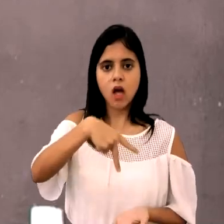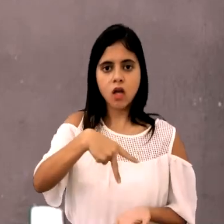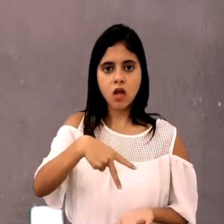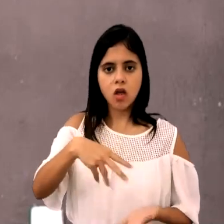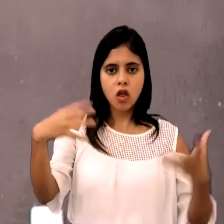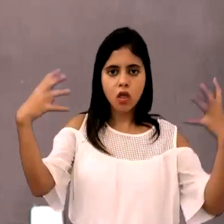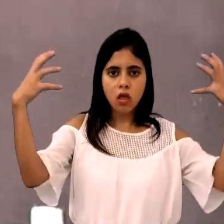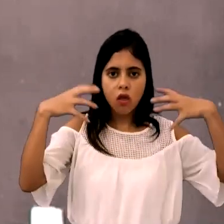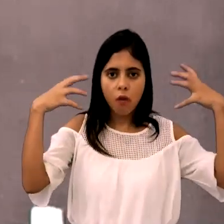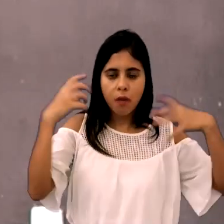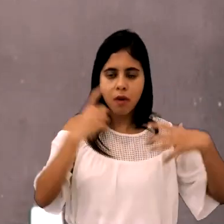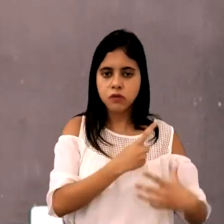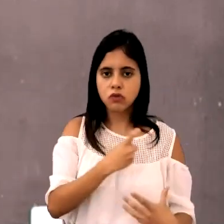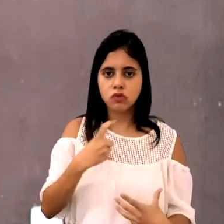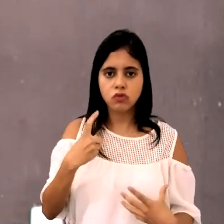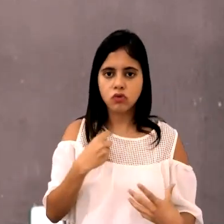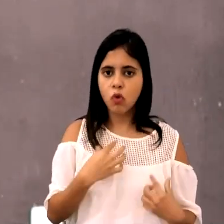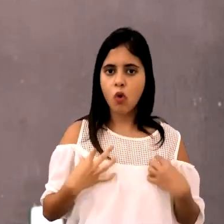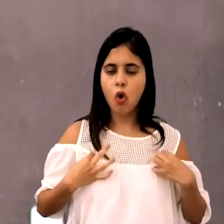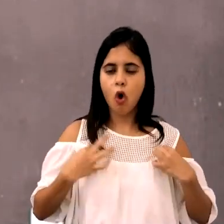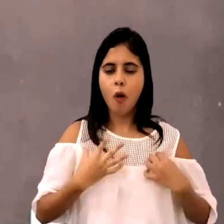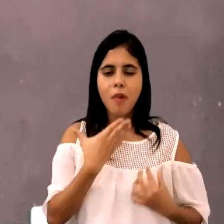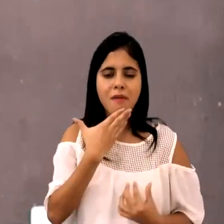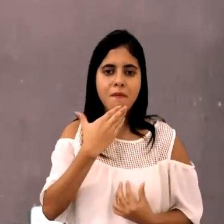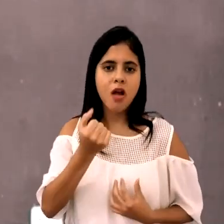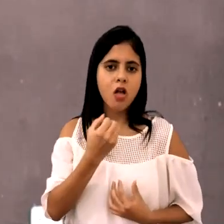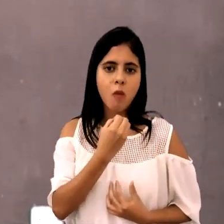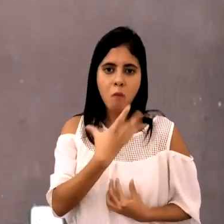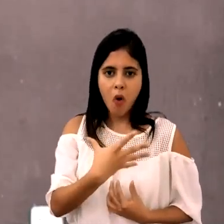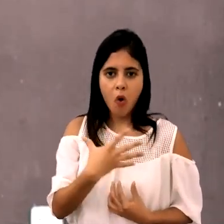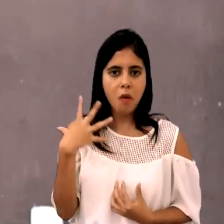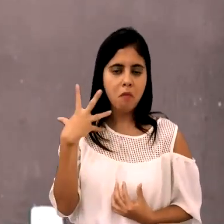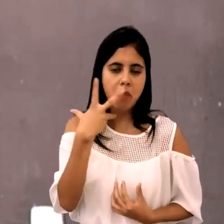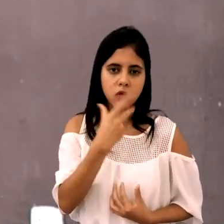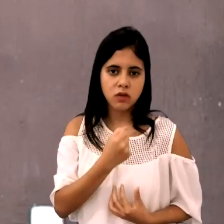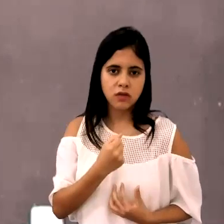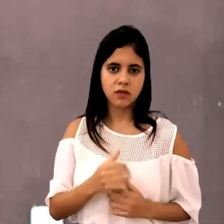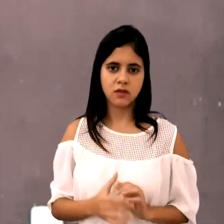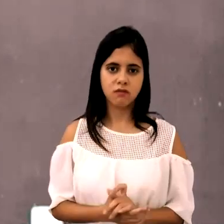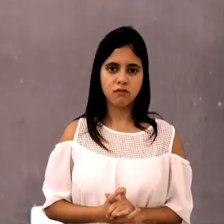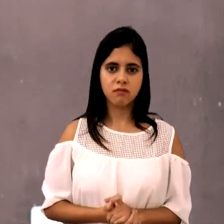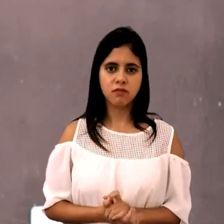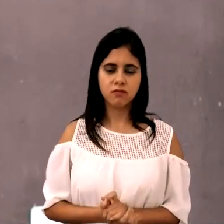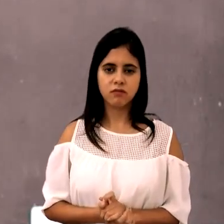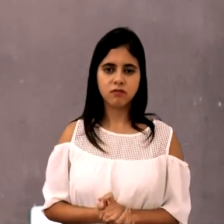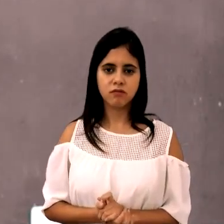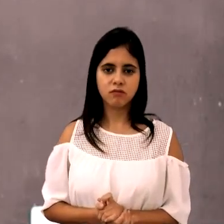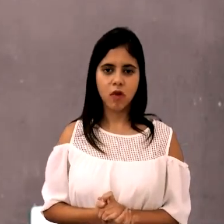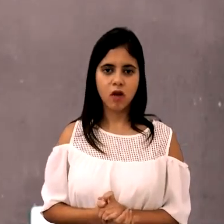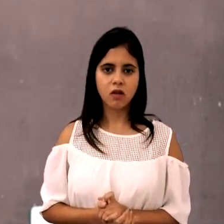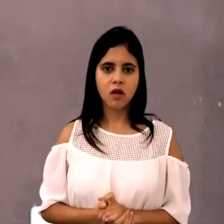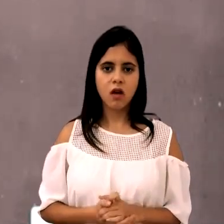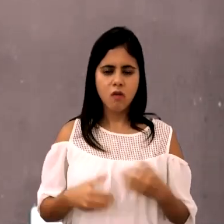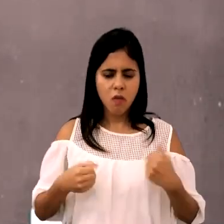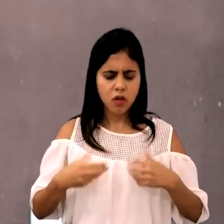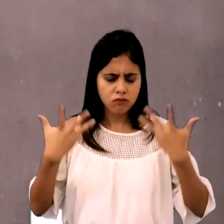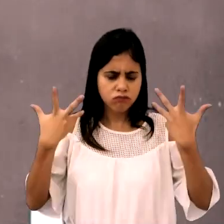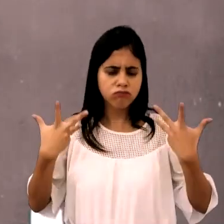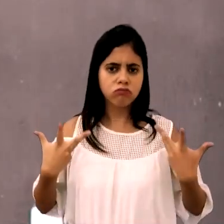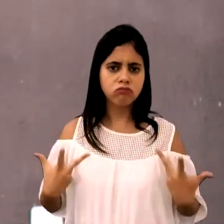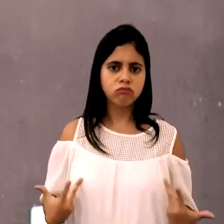ponha perfume, vista sua melhor roupa, mostre a sua beleza, mostre que você